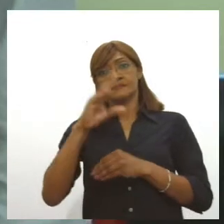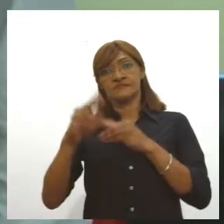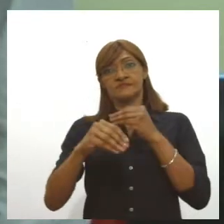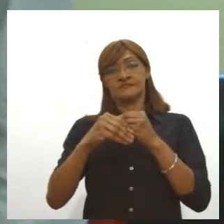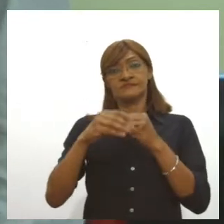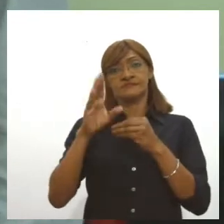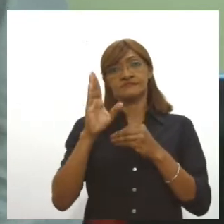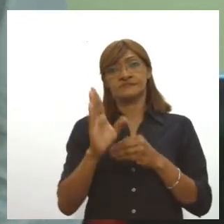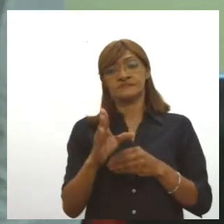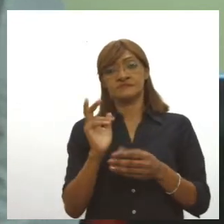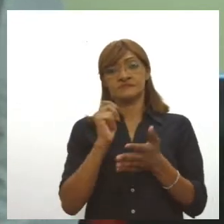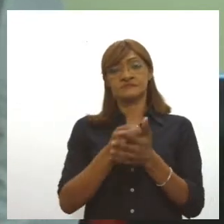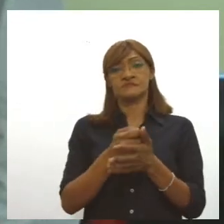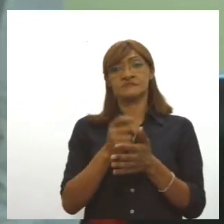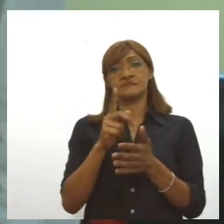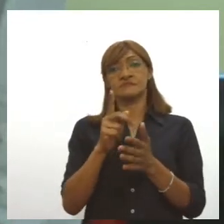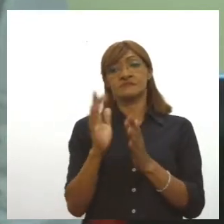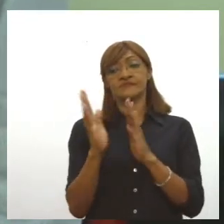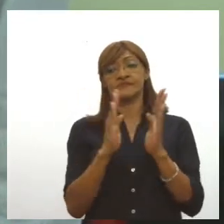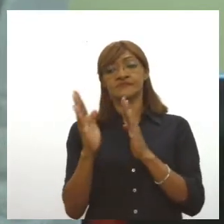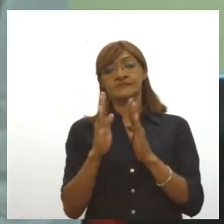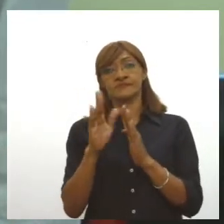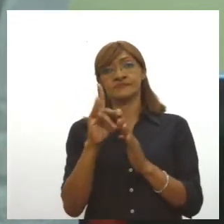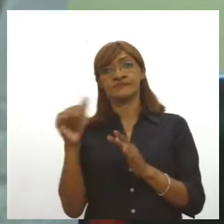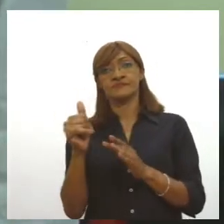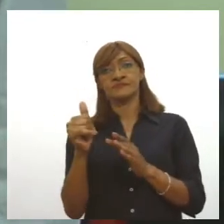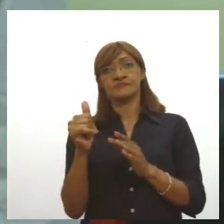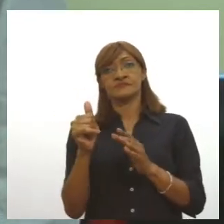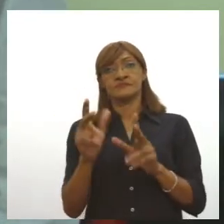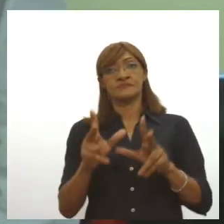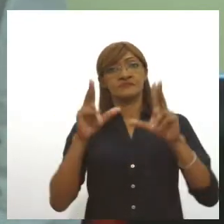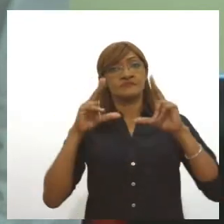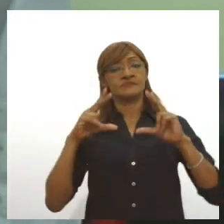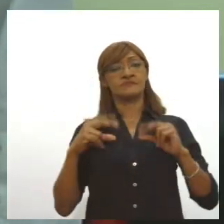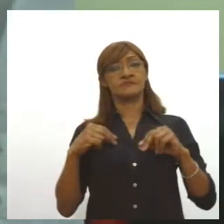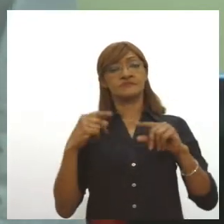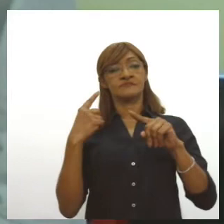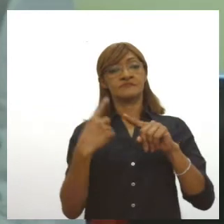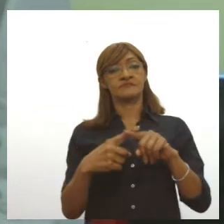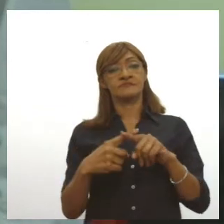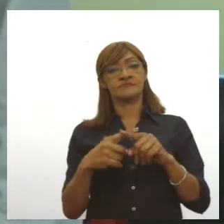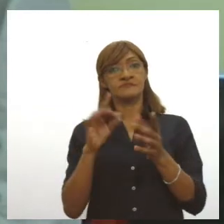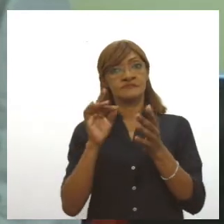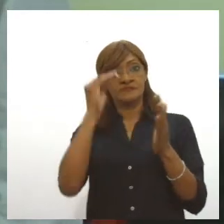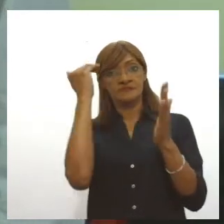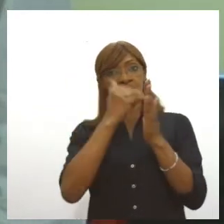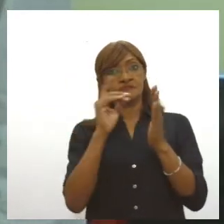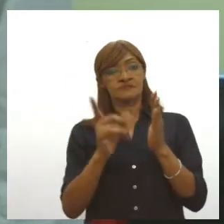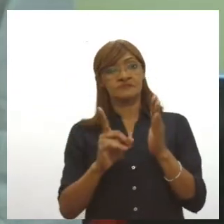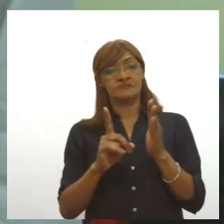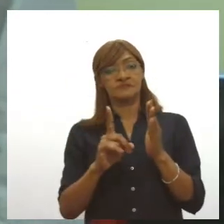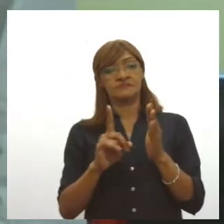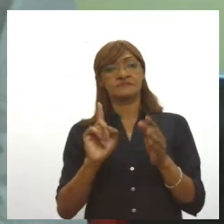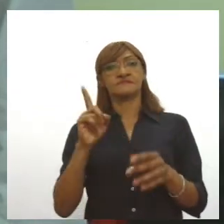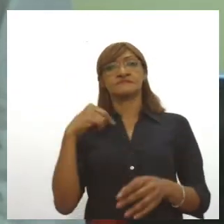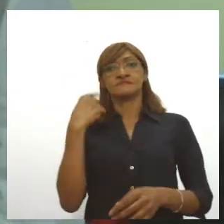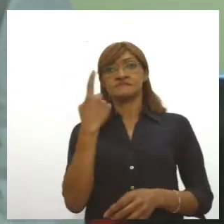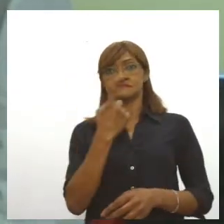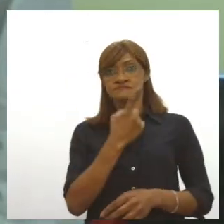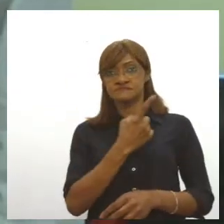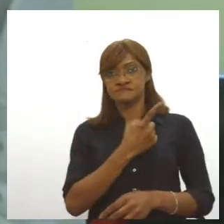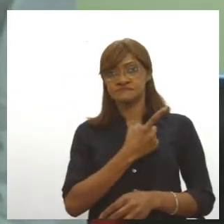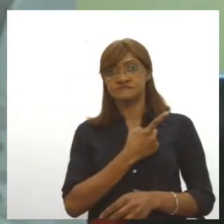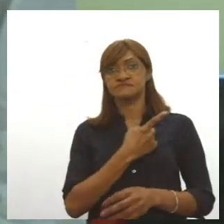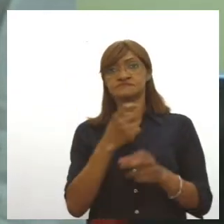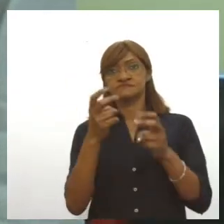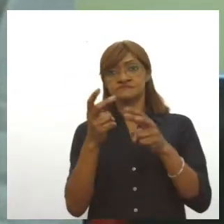de entrega, porque uma vez que é ofertado um prazo e se aquela oferta for descumprida, a gente vai estar diante de uma prática abusiva